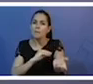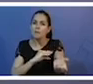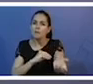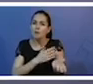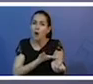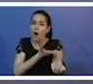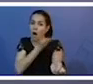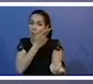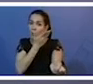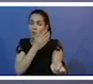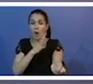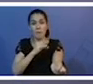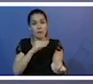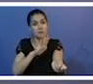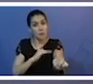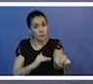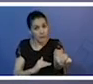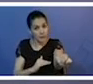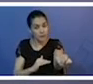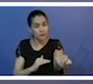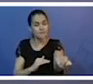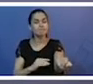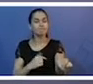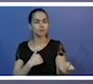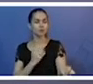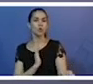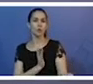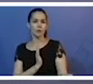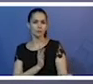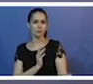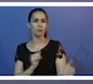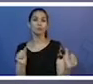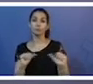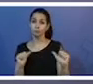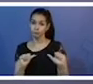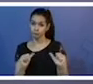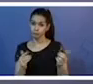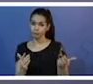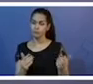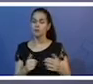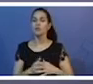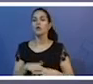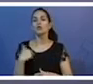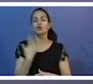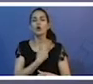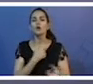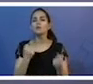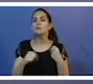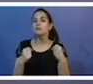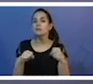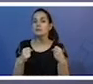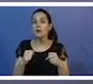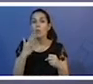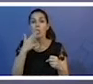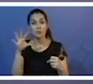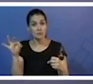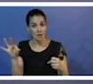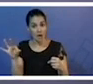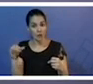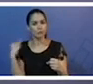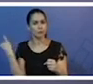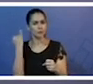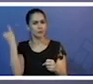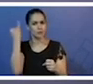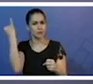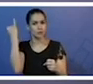nos batimentos cardíacos. A contração muscular, para que ela ocorra, a gente precisa do sódio. Então,